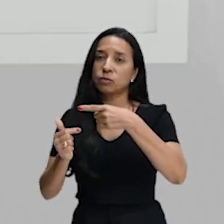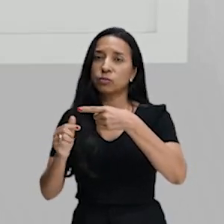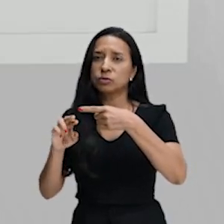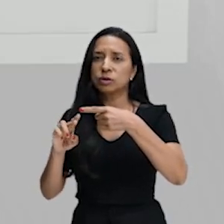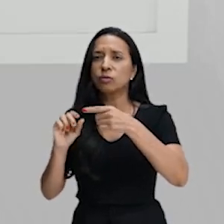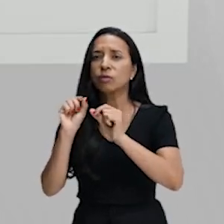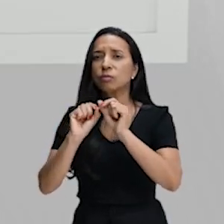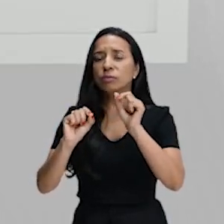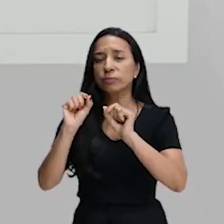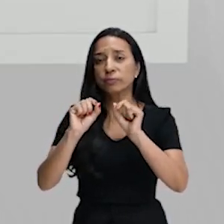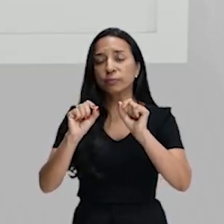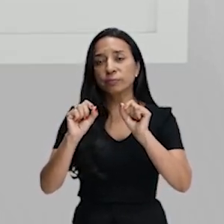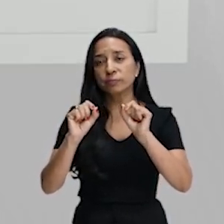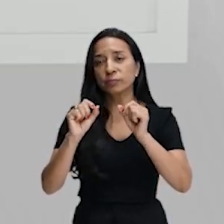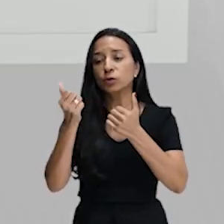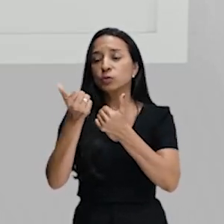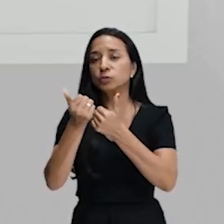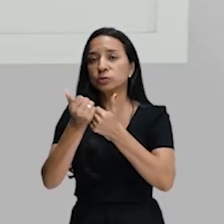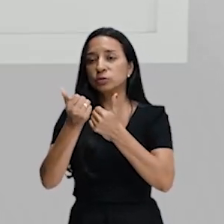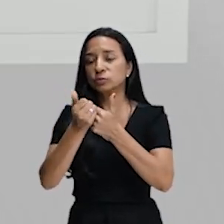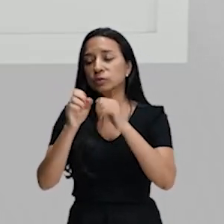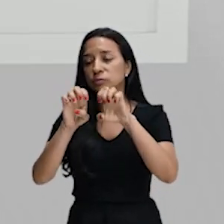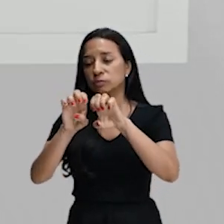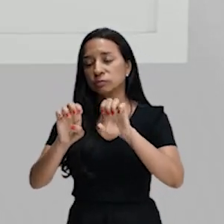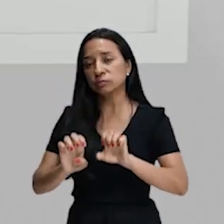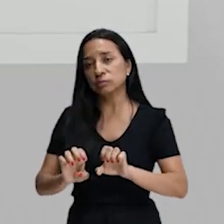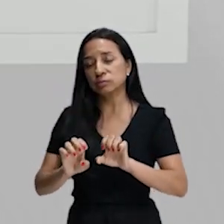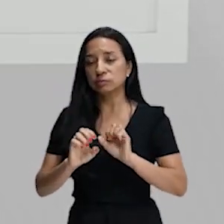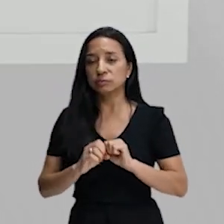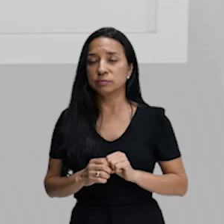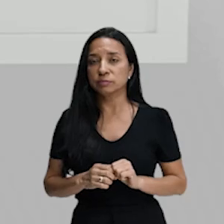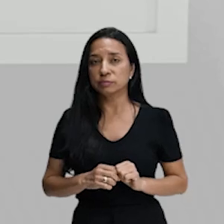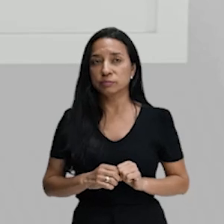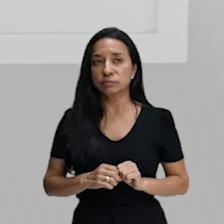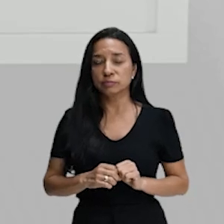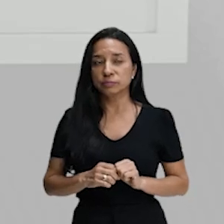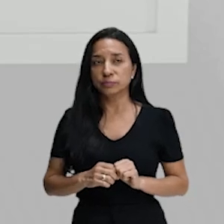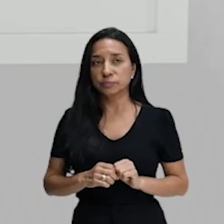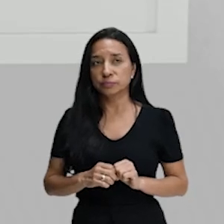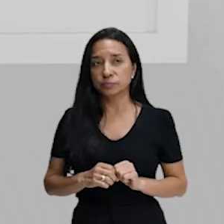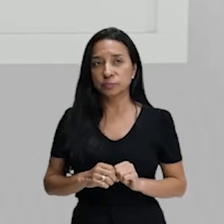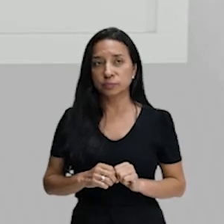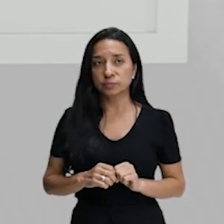igual ao quê? Substituindo pelas equações, nós vamos ter, ó,